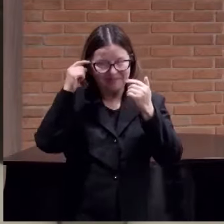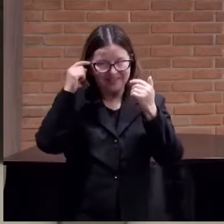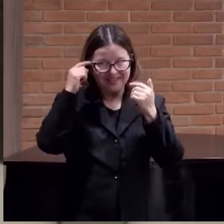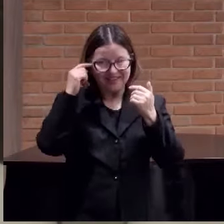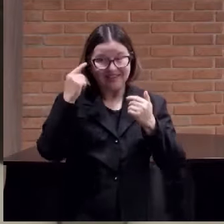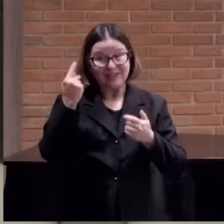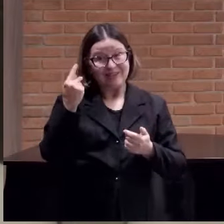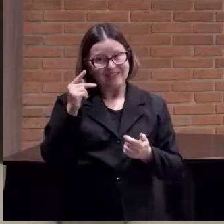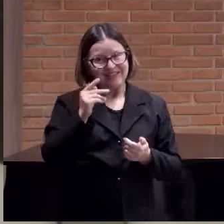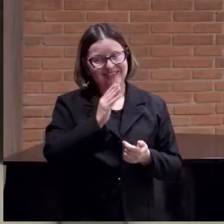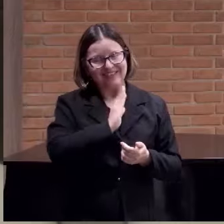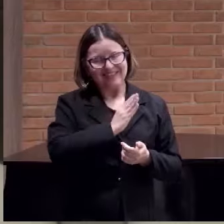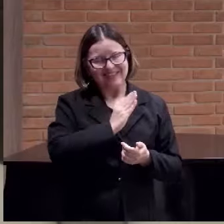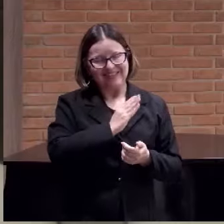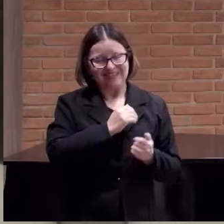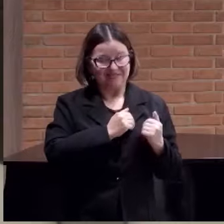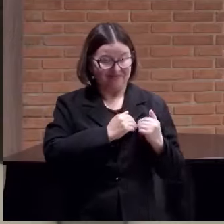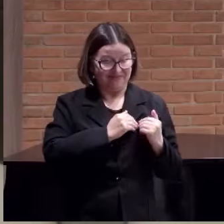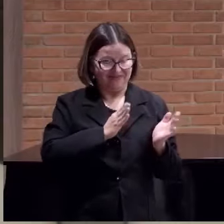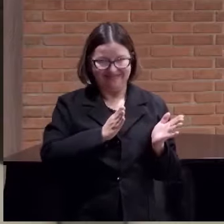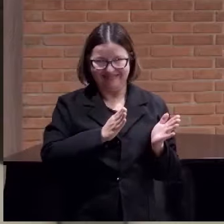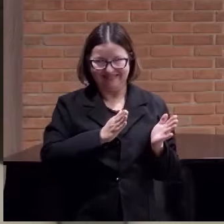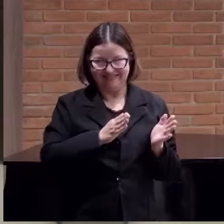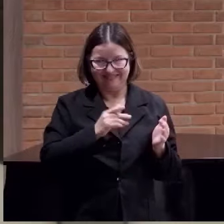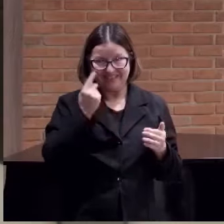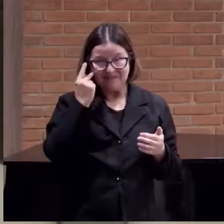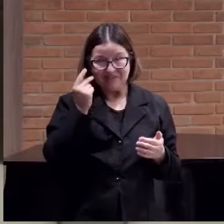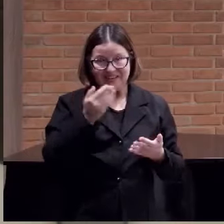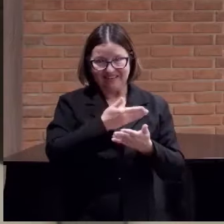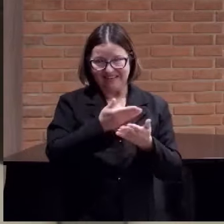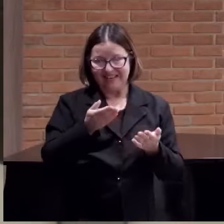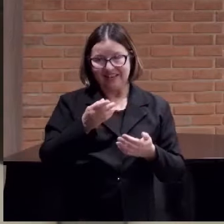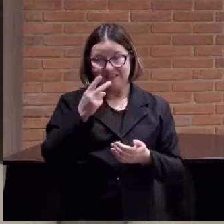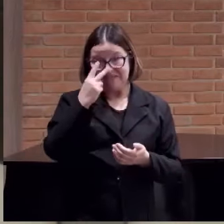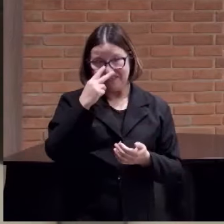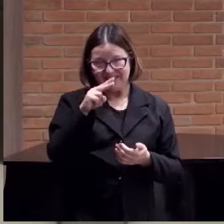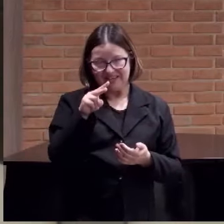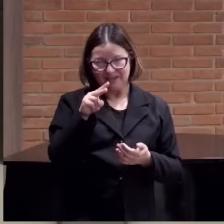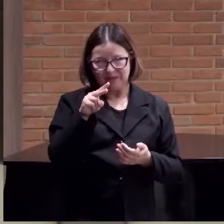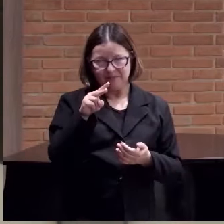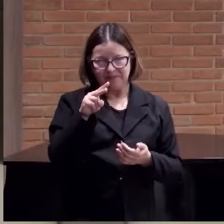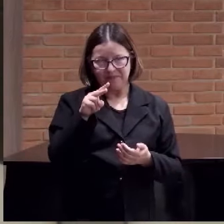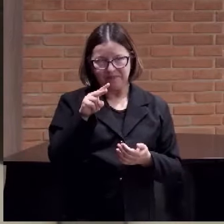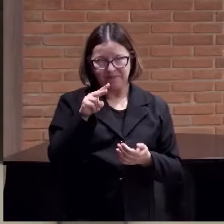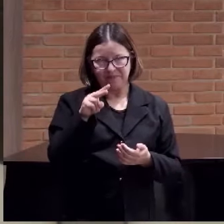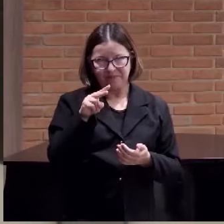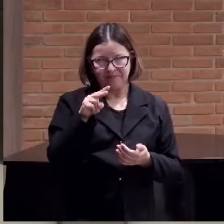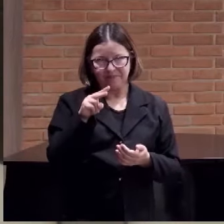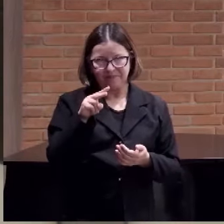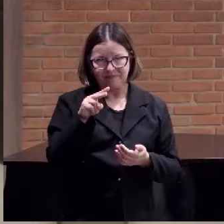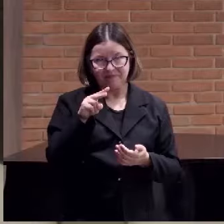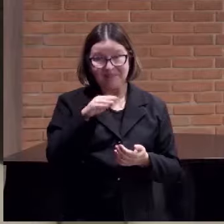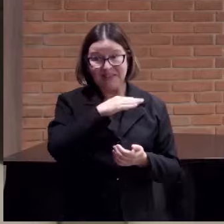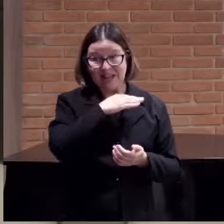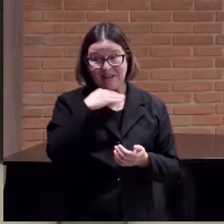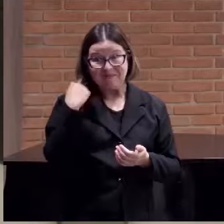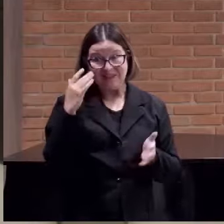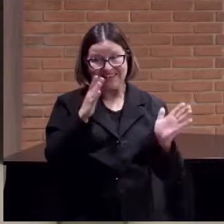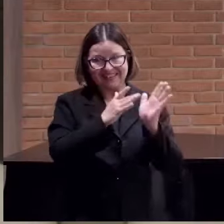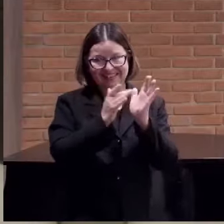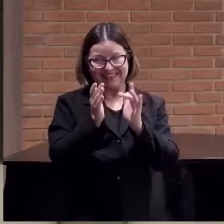coração, para que você veja que a morte de